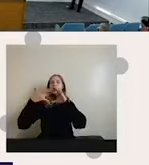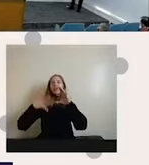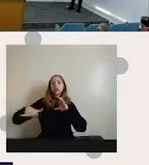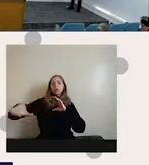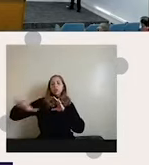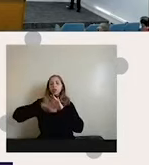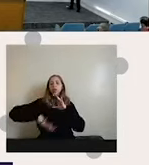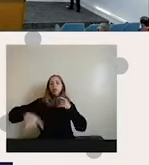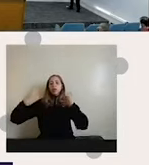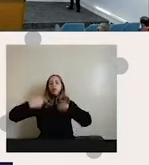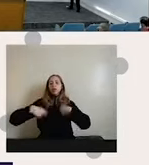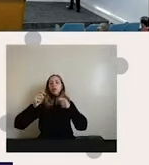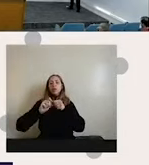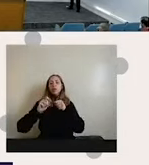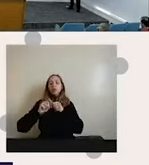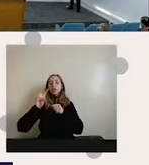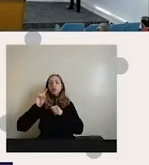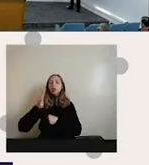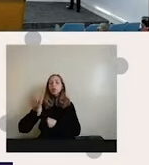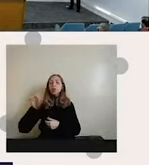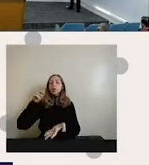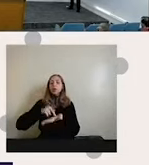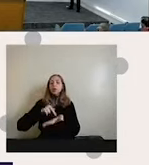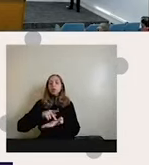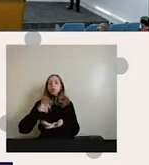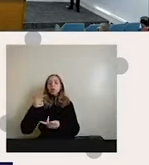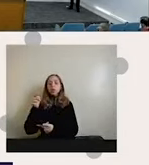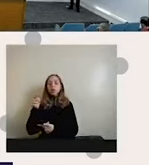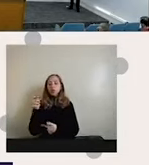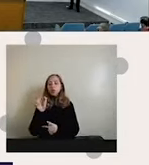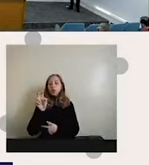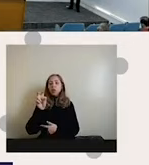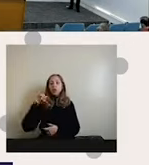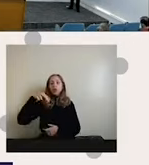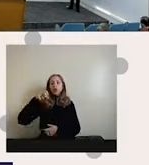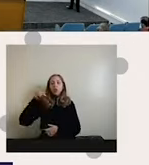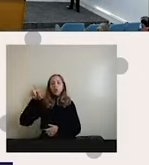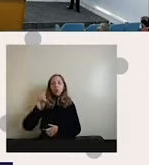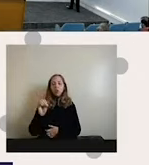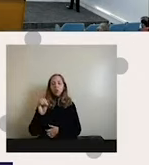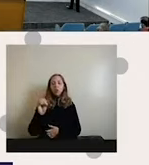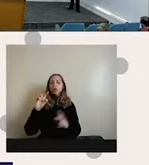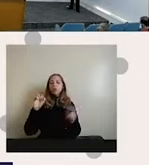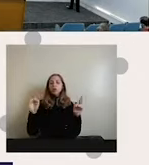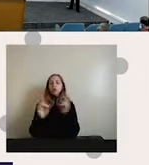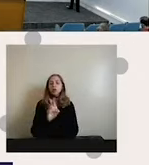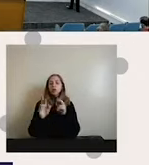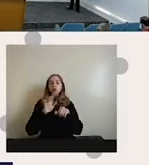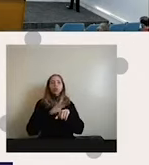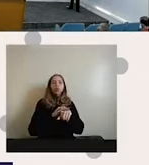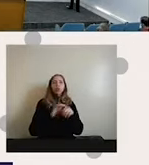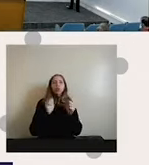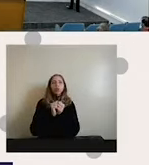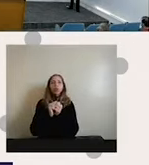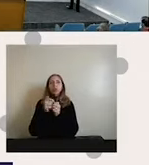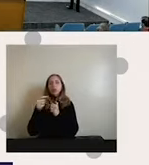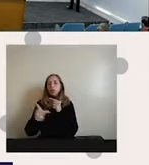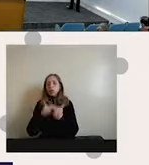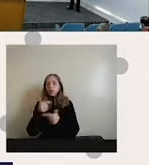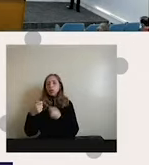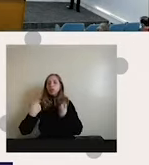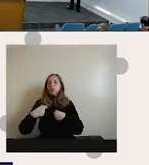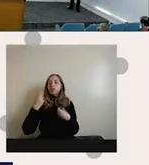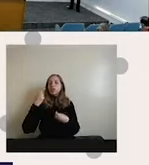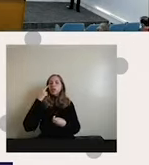nas situações em que não houver o nexo, não houver essa relação da doença com o trabalho, e que a sociedade deveria brigar por isso, que essa descaracterização